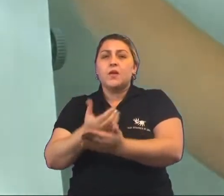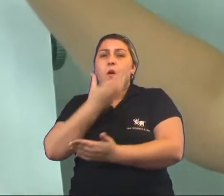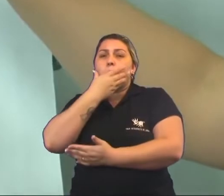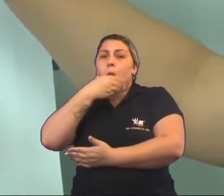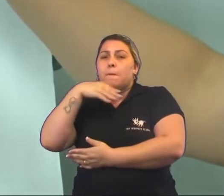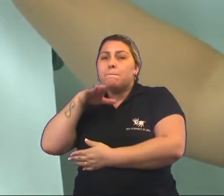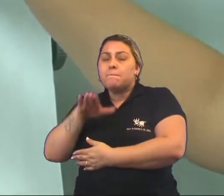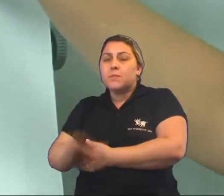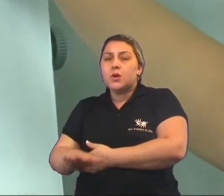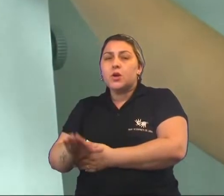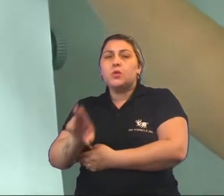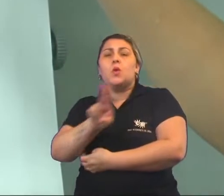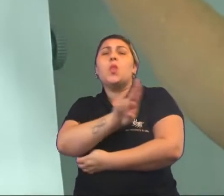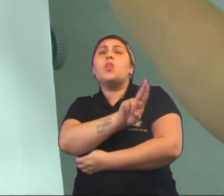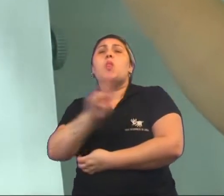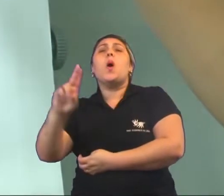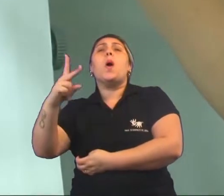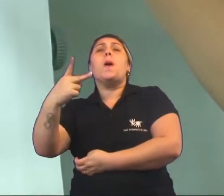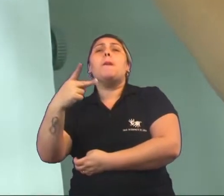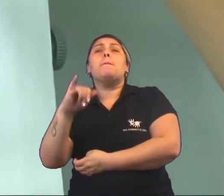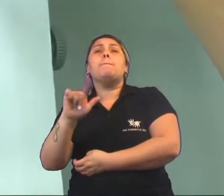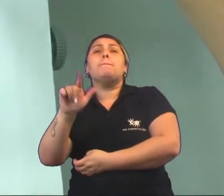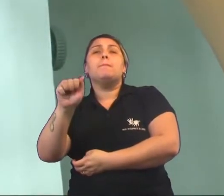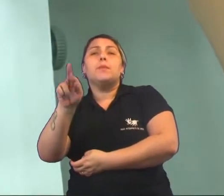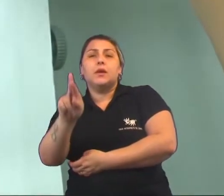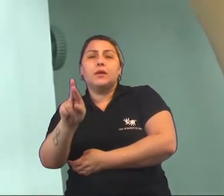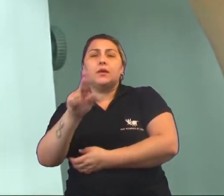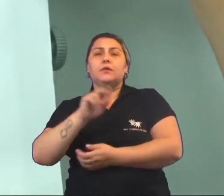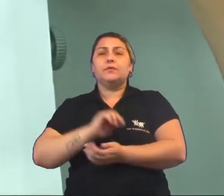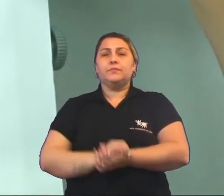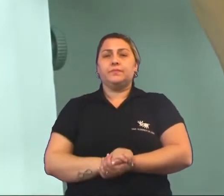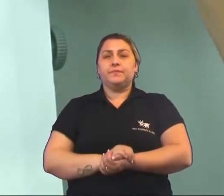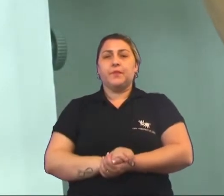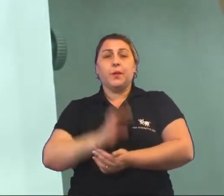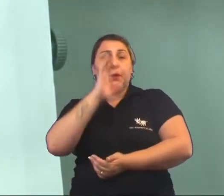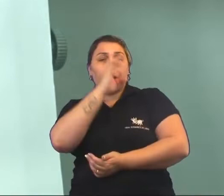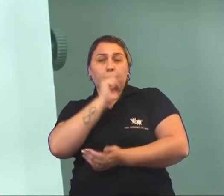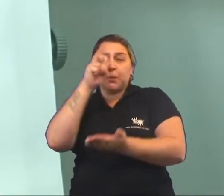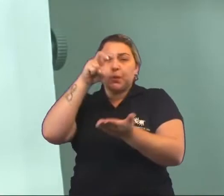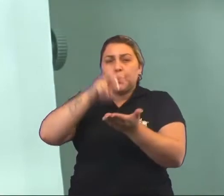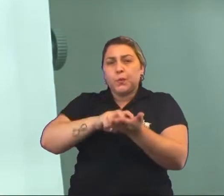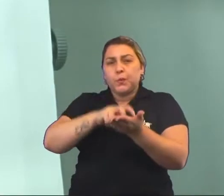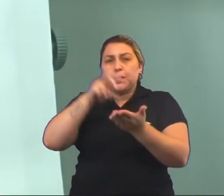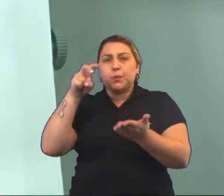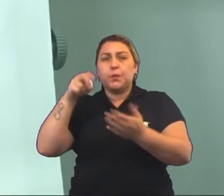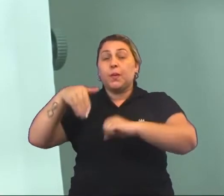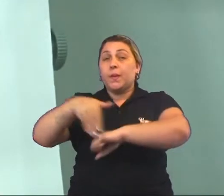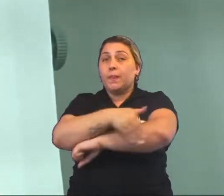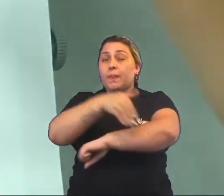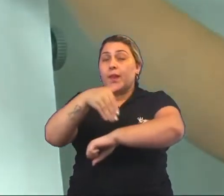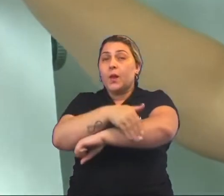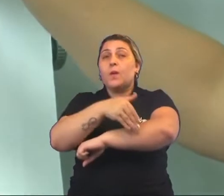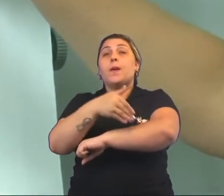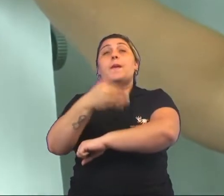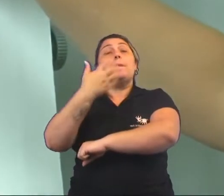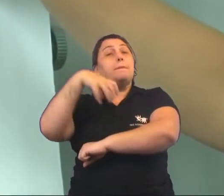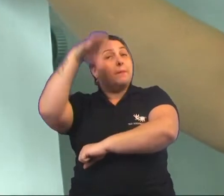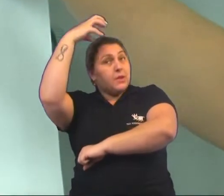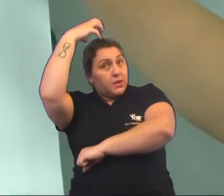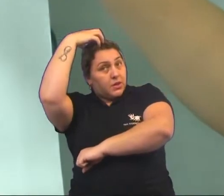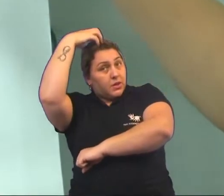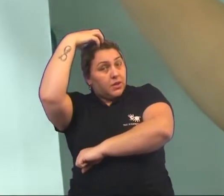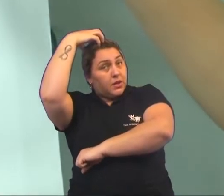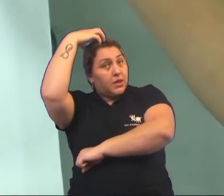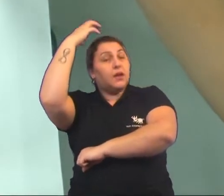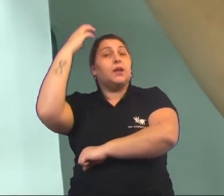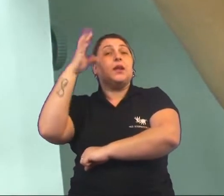Janeiro, estudava um garoto de nome Pilar. Num sábado de manhã, na Rua da